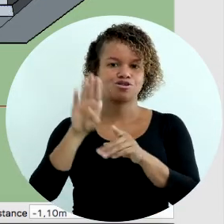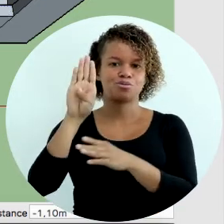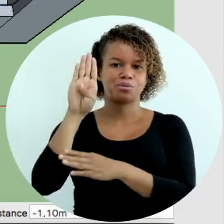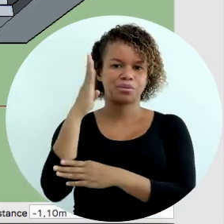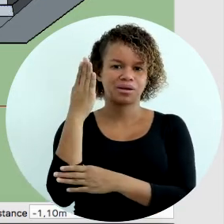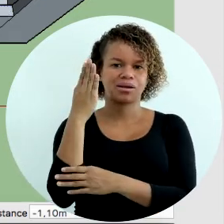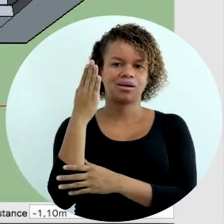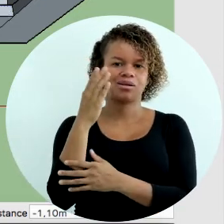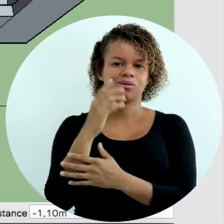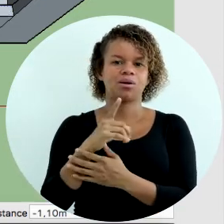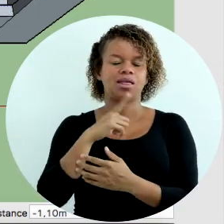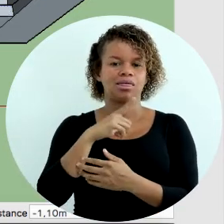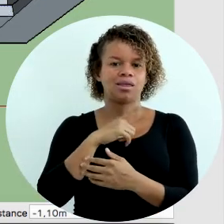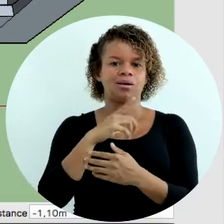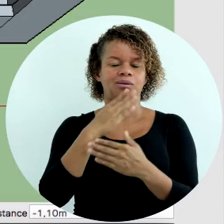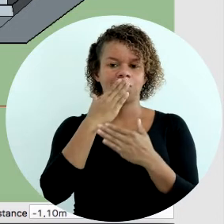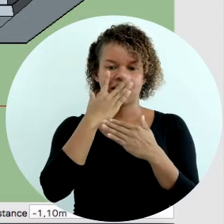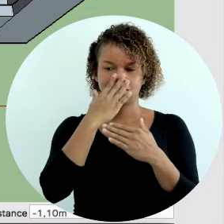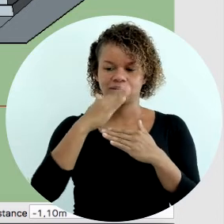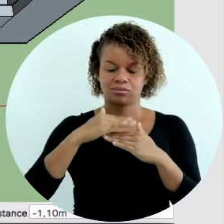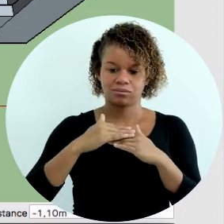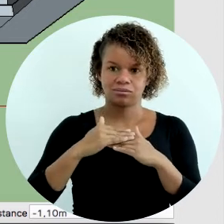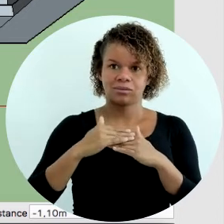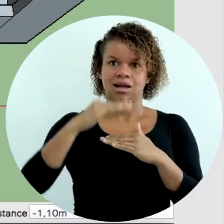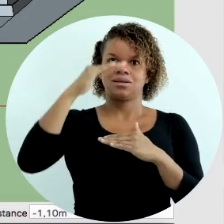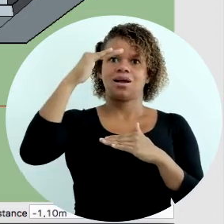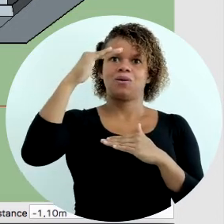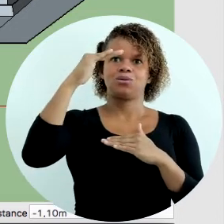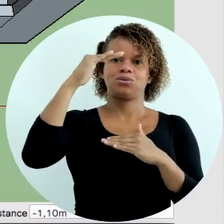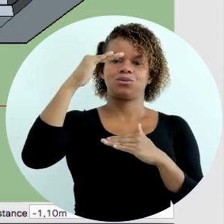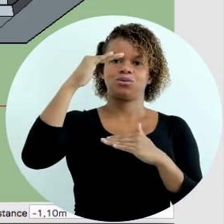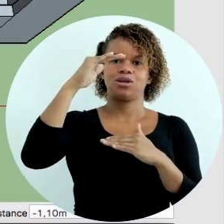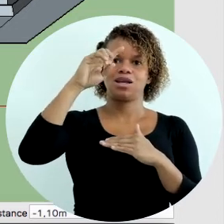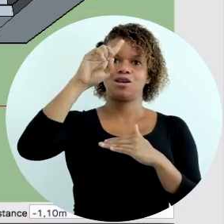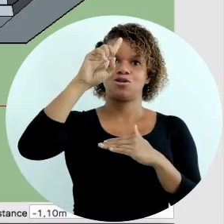E no caso do banheiro, eu tenho um peitoril mais alto,